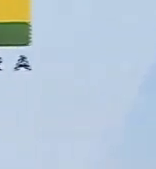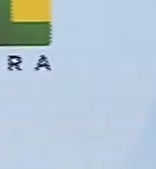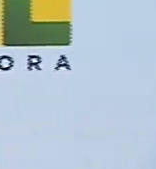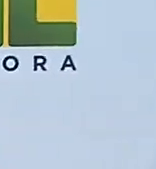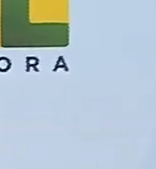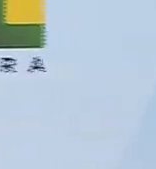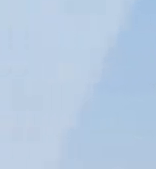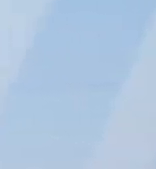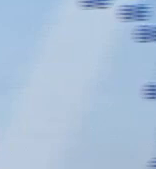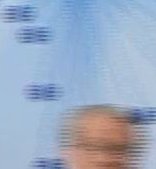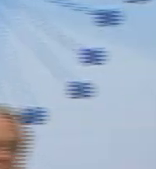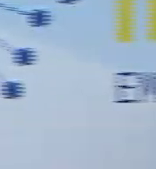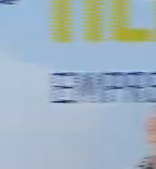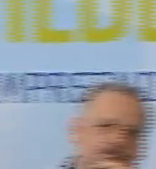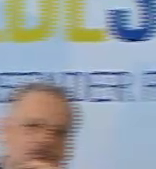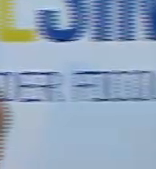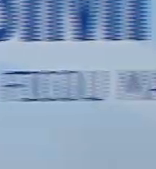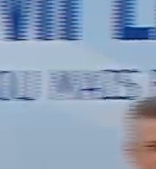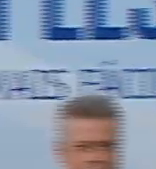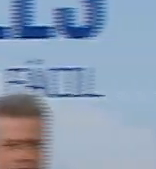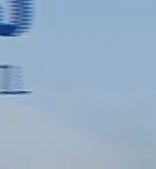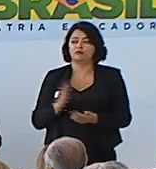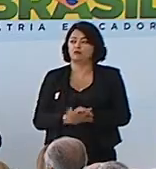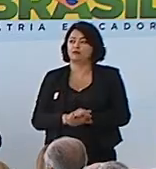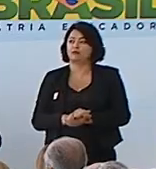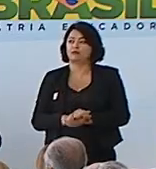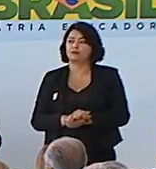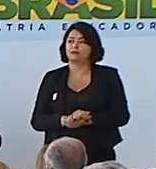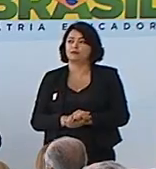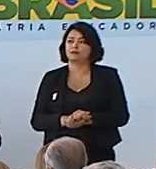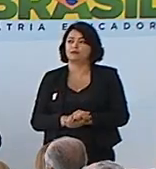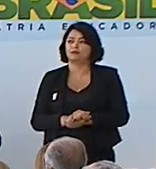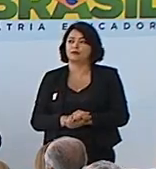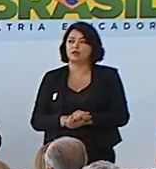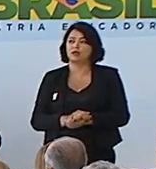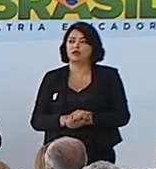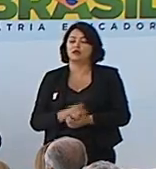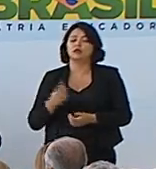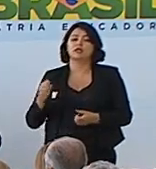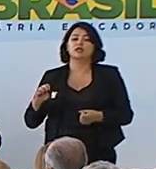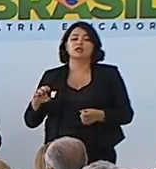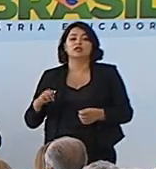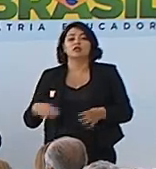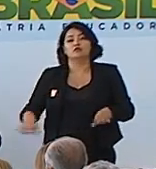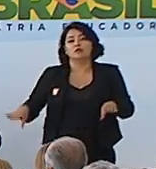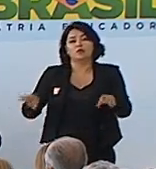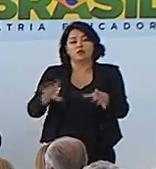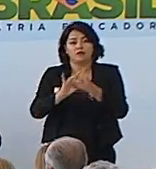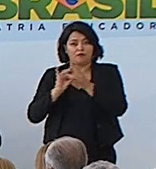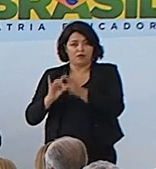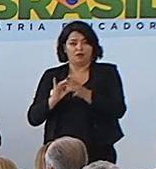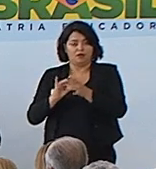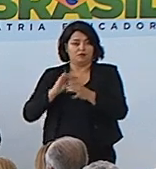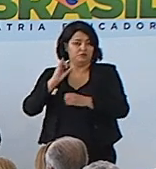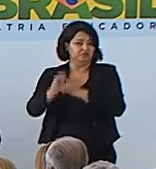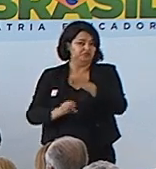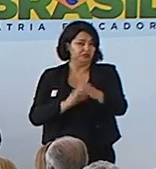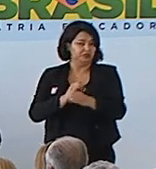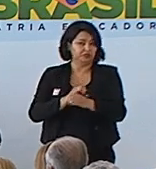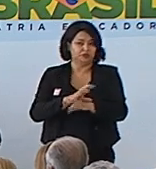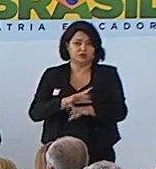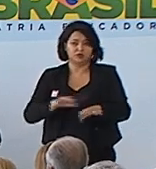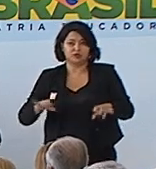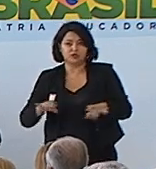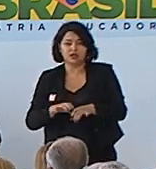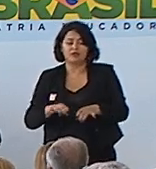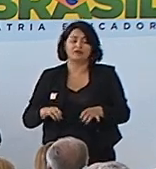na Paraíba sabe o que vai acontecer pessoal se a gente não for uniforme esse empresário a a a Josiane Juliane ela